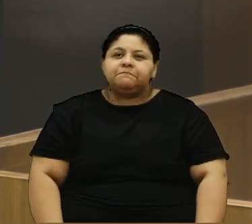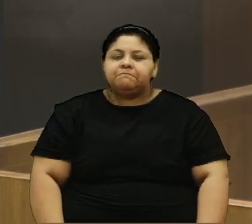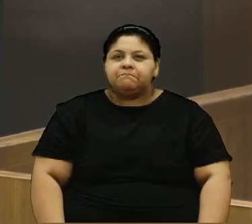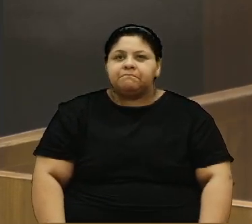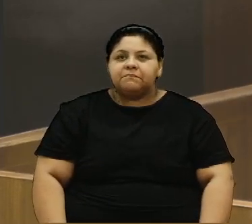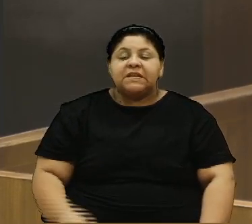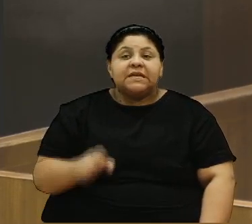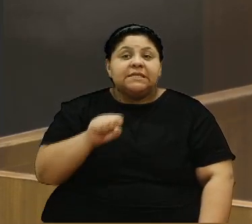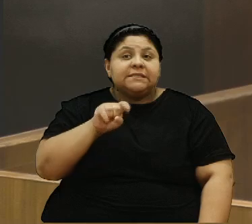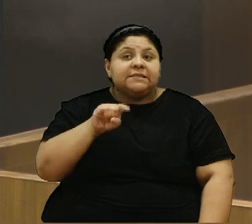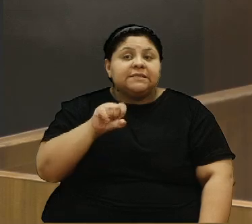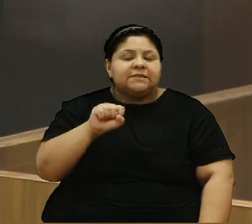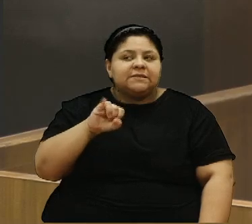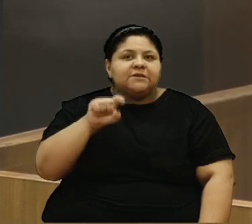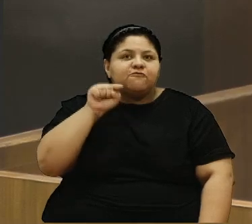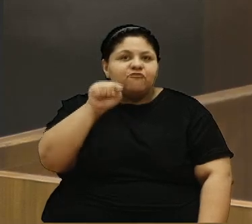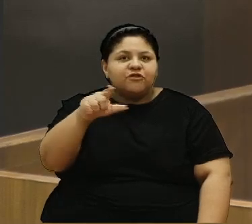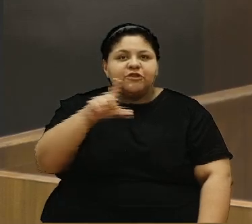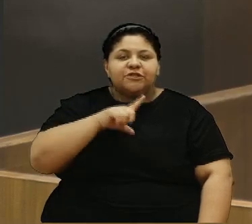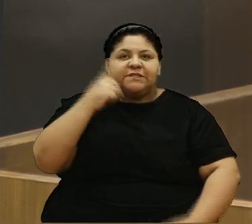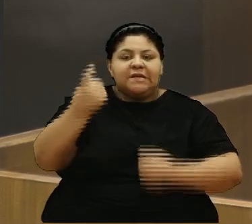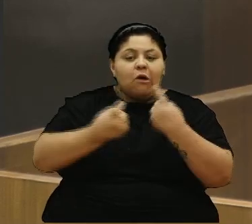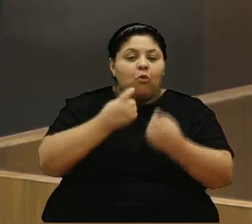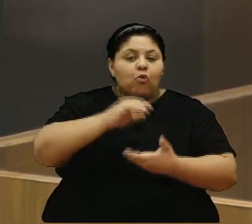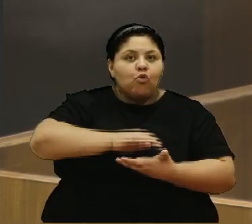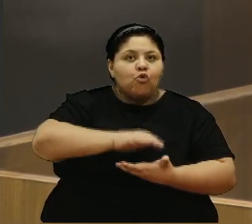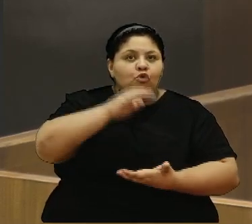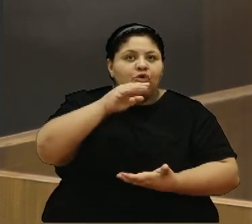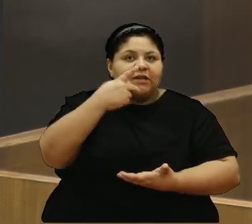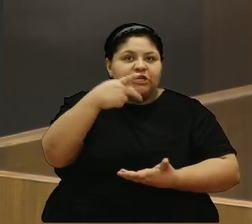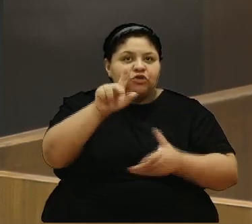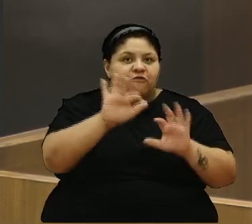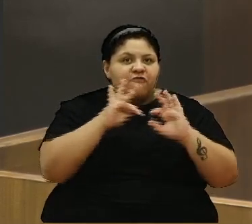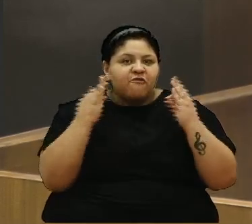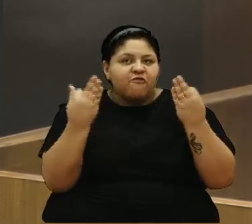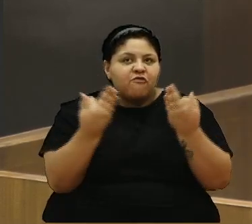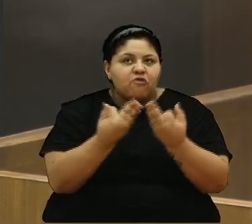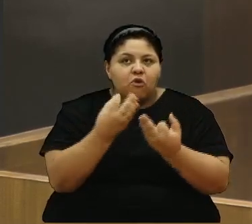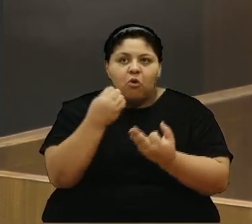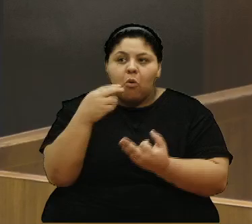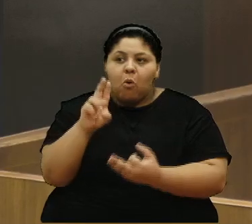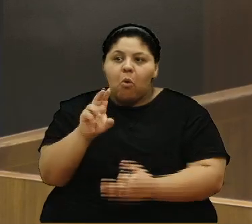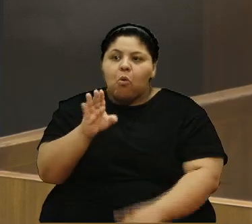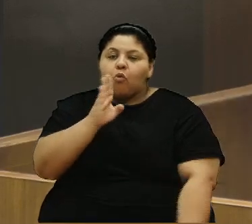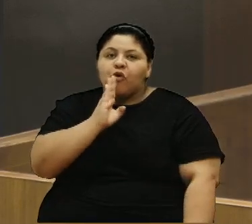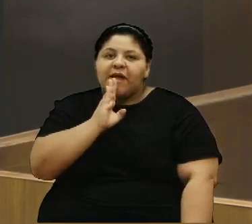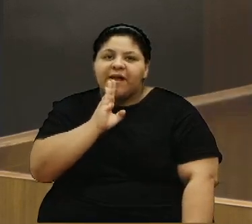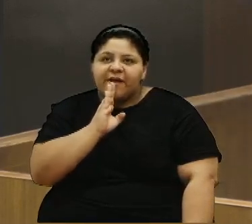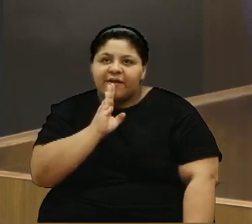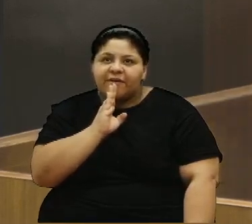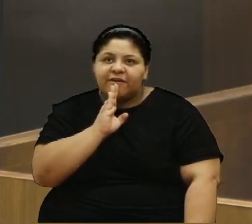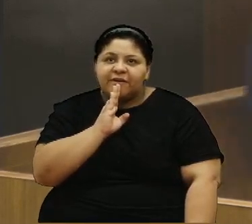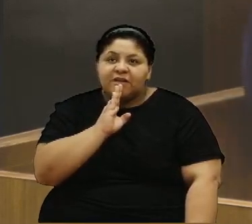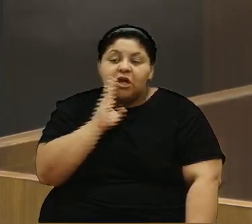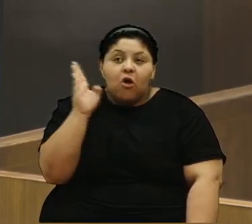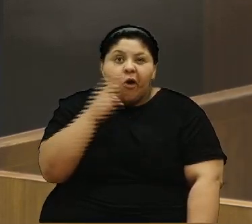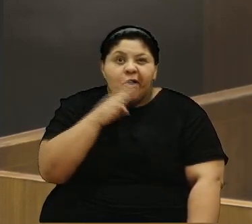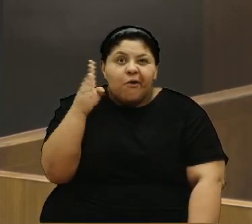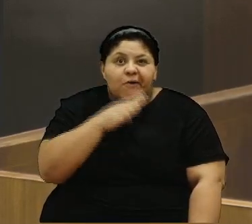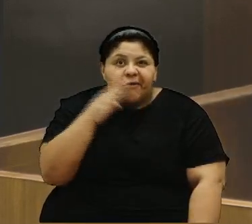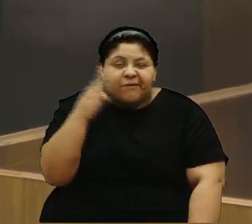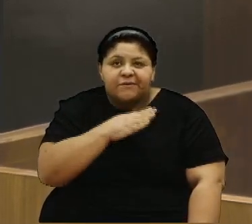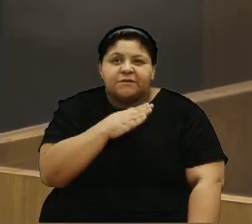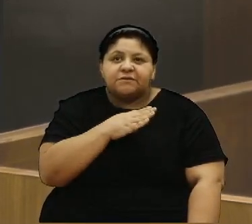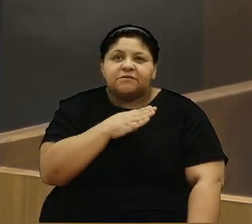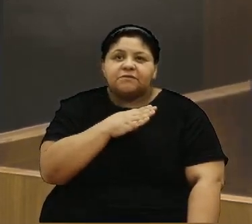Se você tem algum idoso na sua família, ou se você conhece alguém, vá